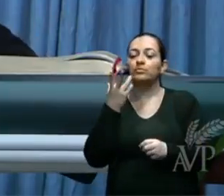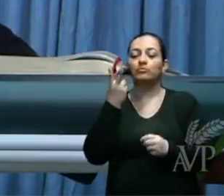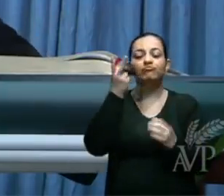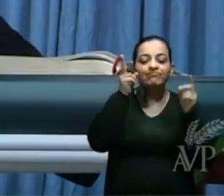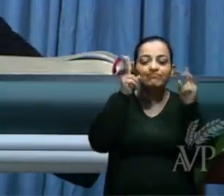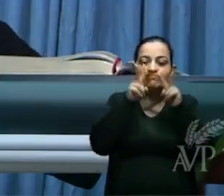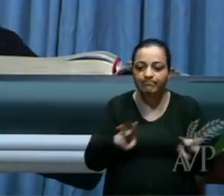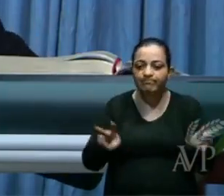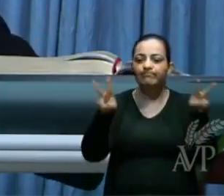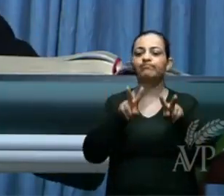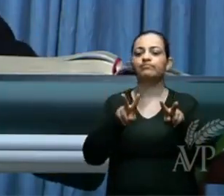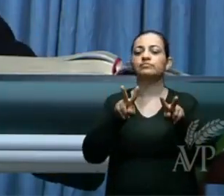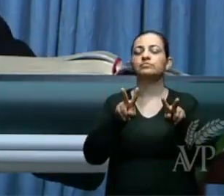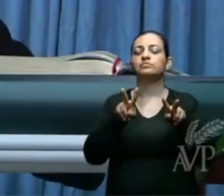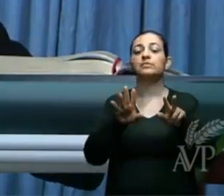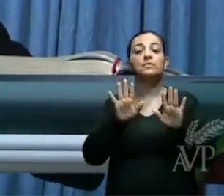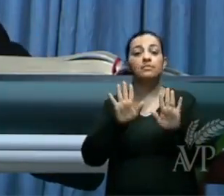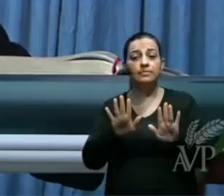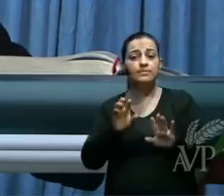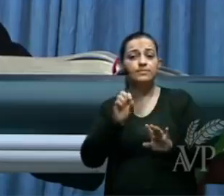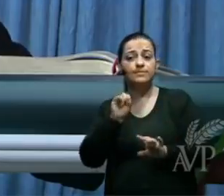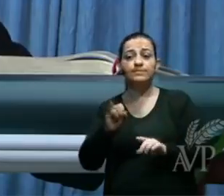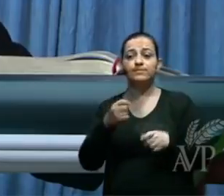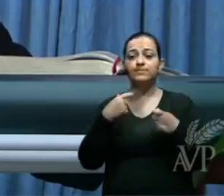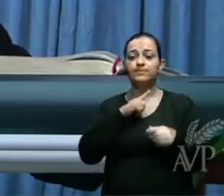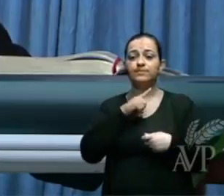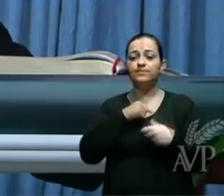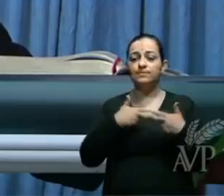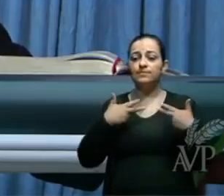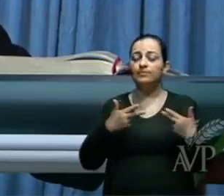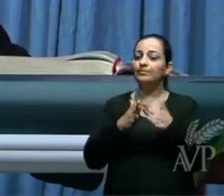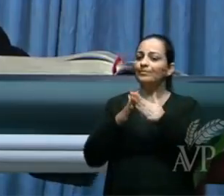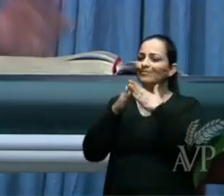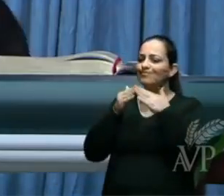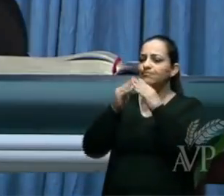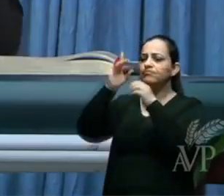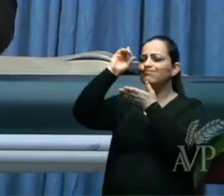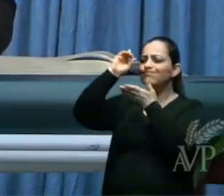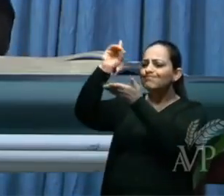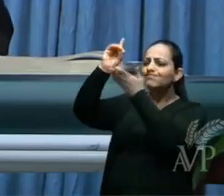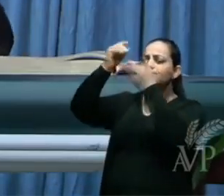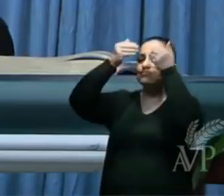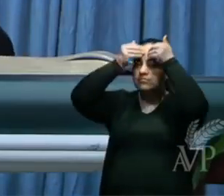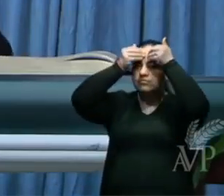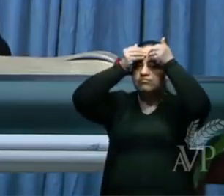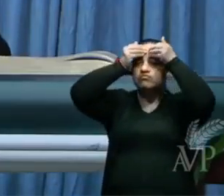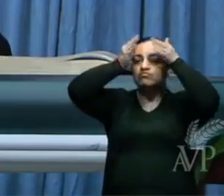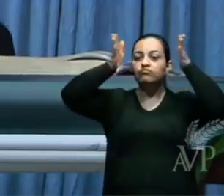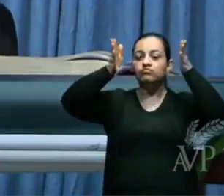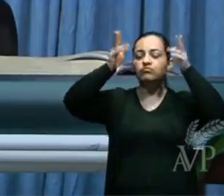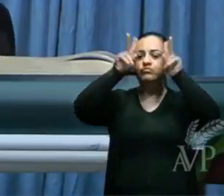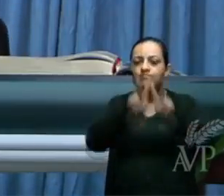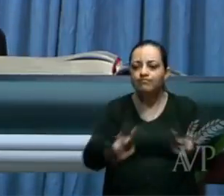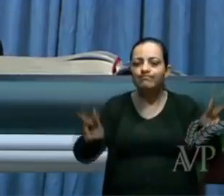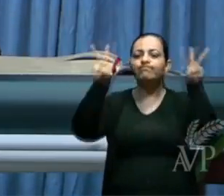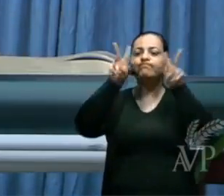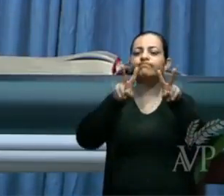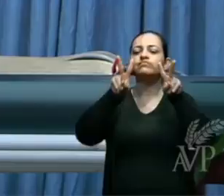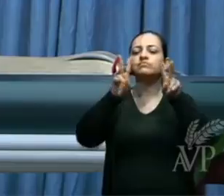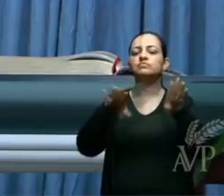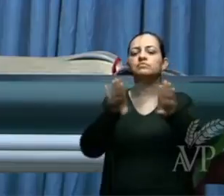visto e se há uma coisa que devamos é pedir a deus abrir o nosso entendimento a nossa